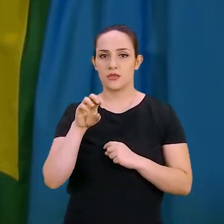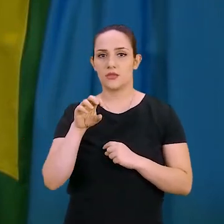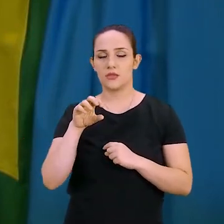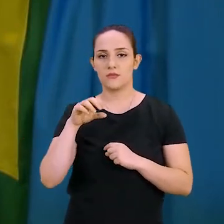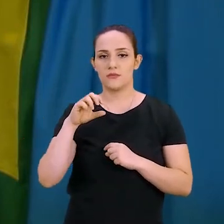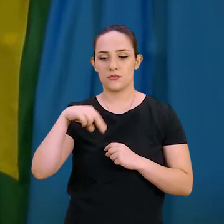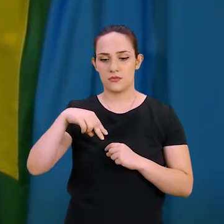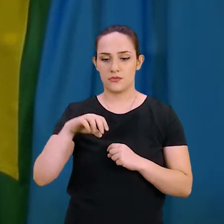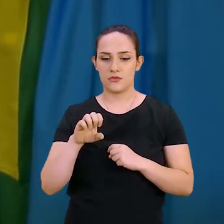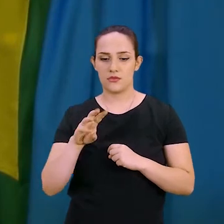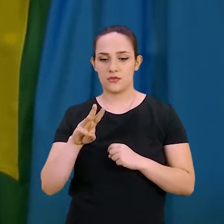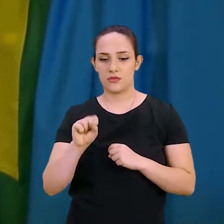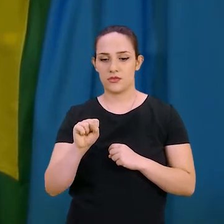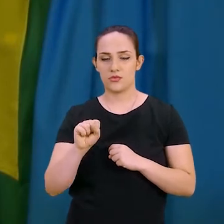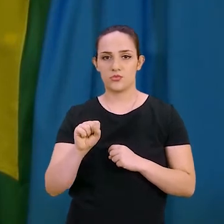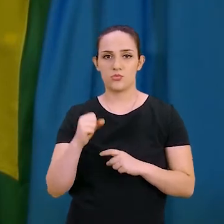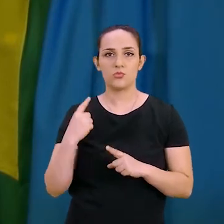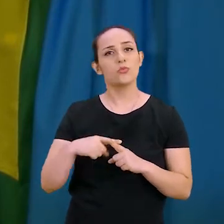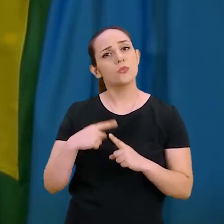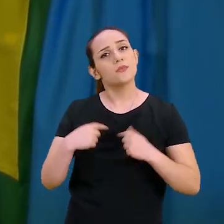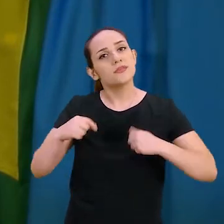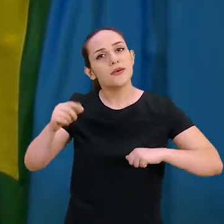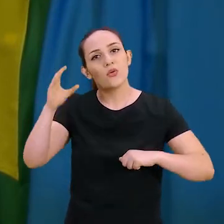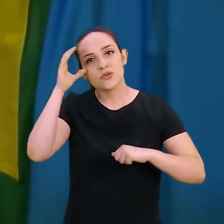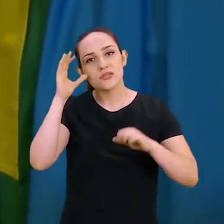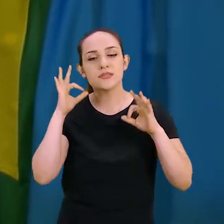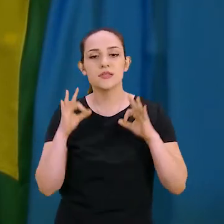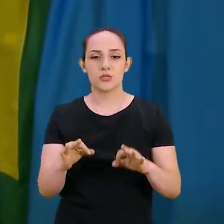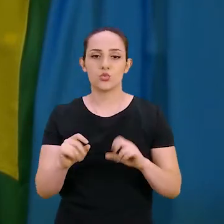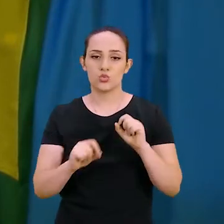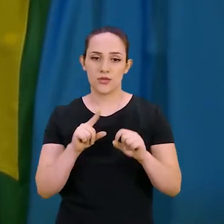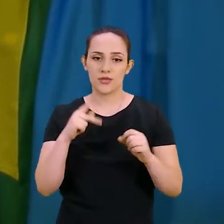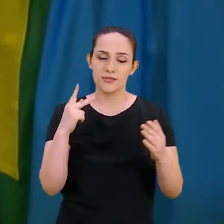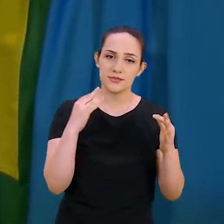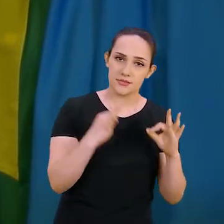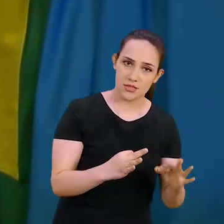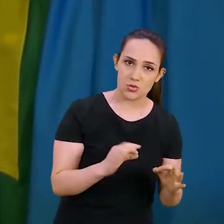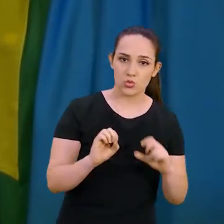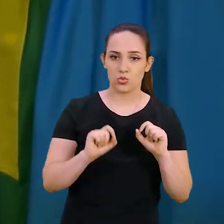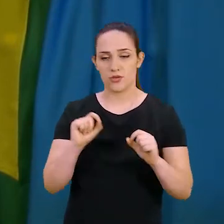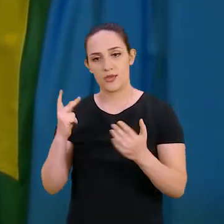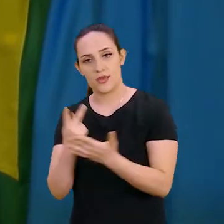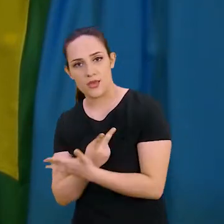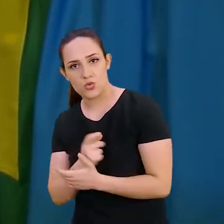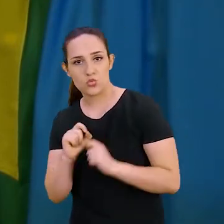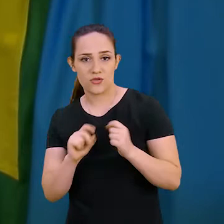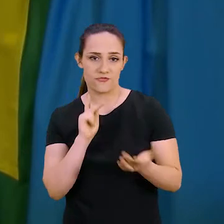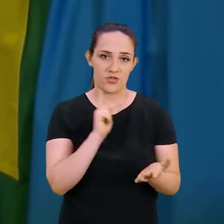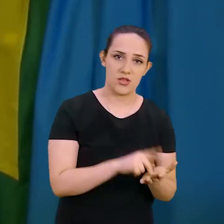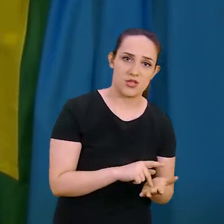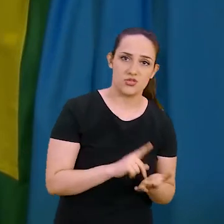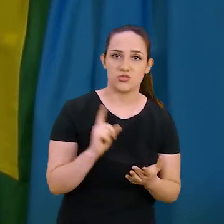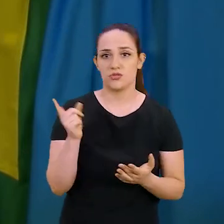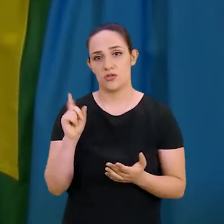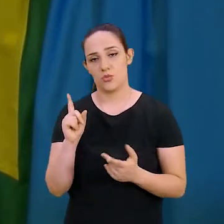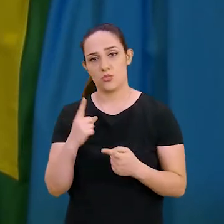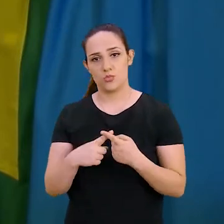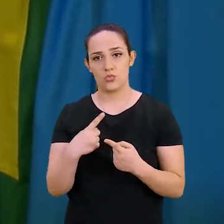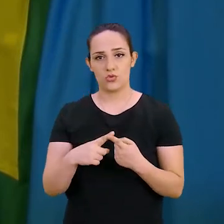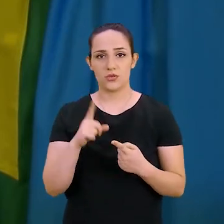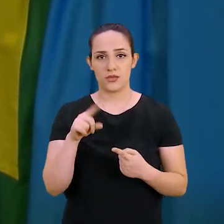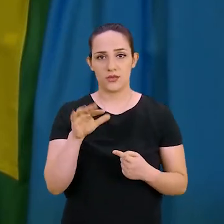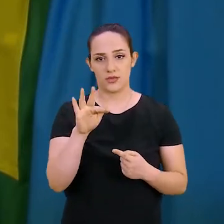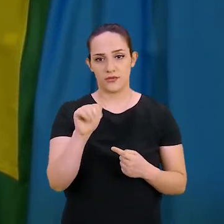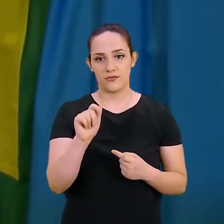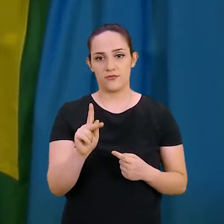Precisamos trabalhar muito também essa questão de saber o que é certo, o que é errado, o que é verdadeiro ou não. Porque o fake